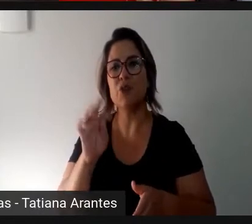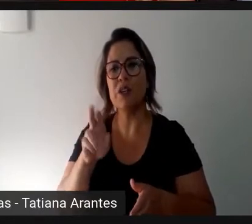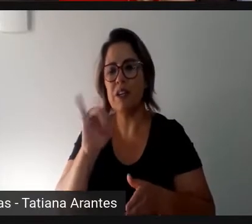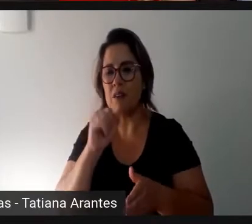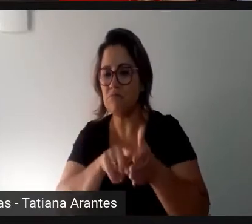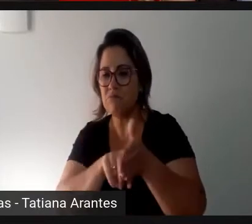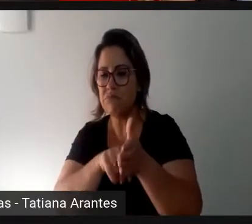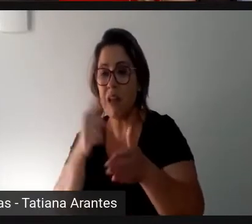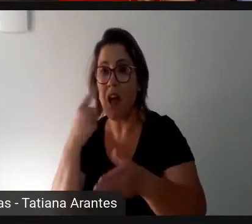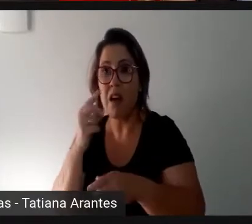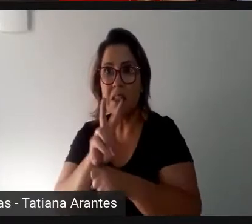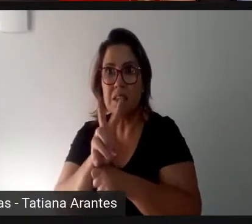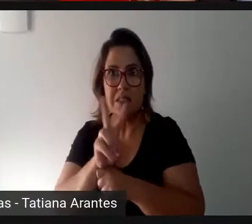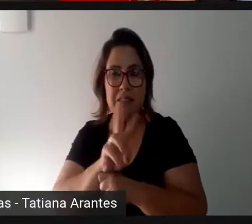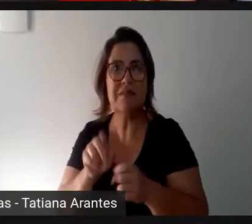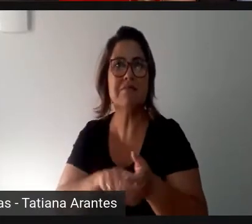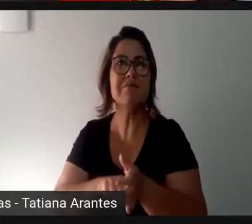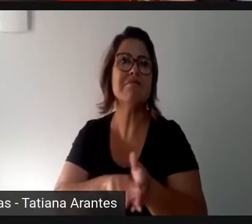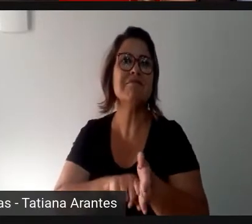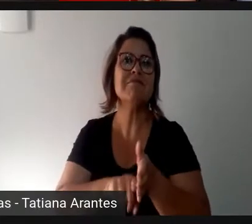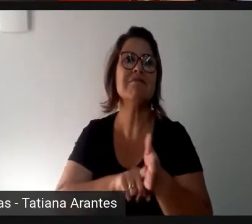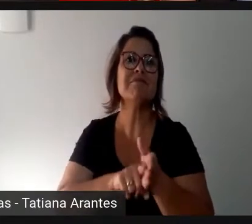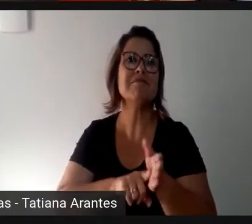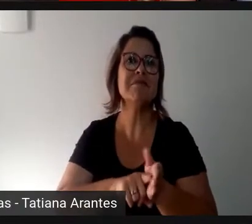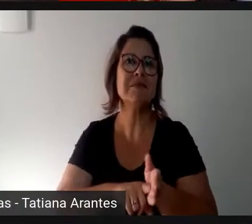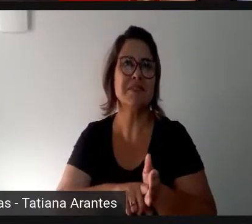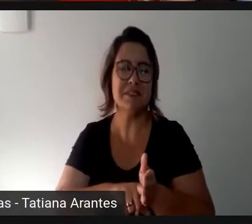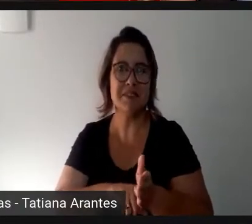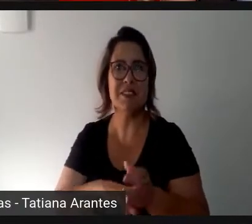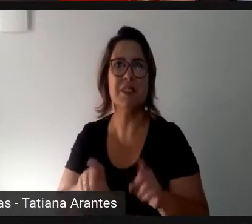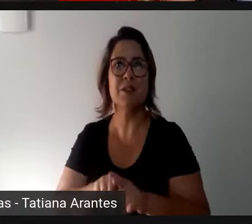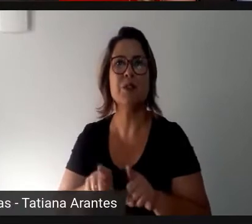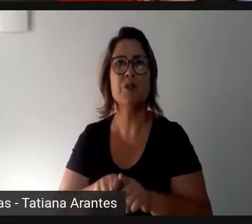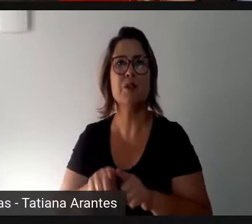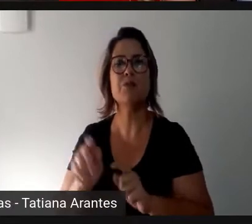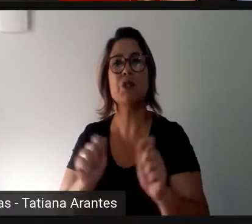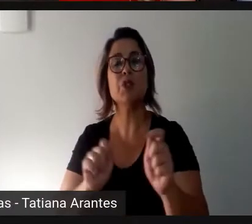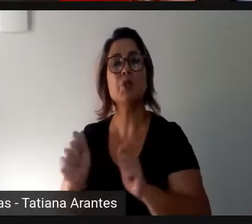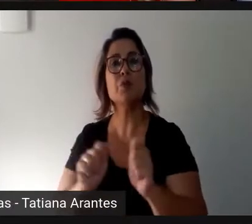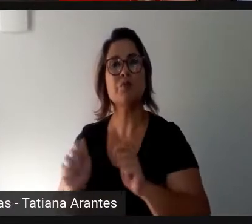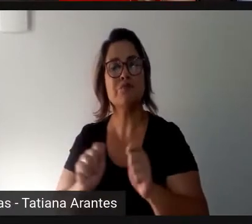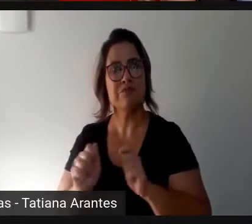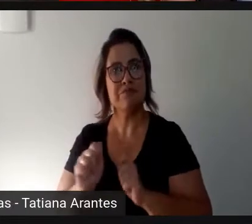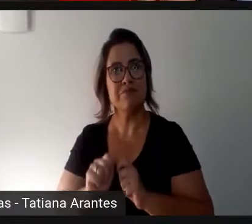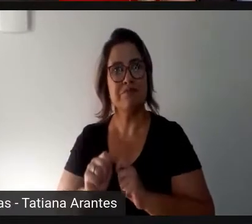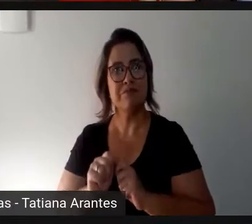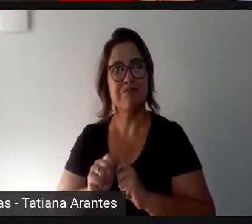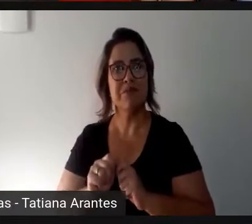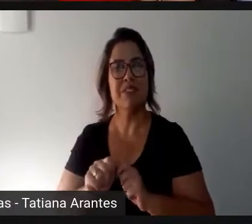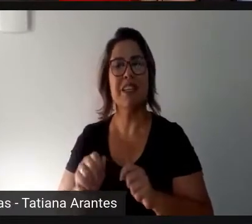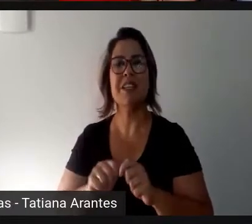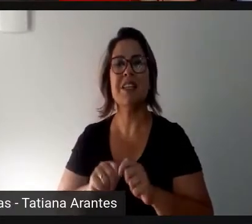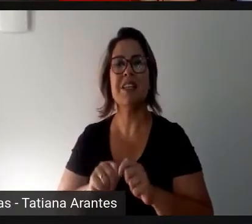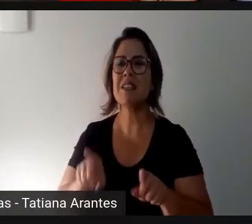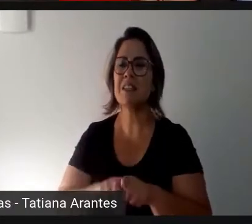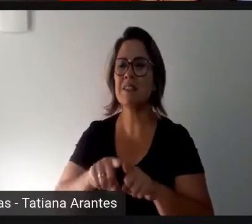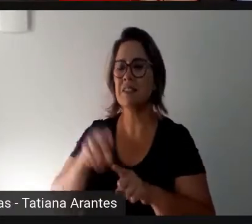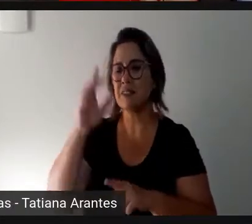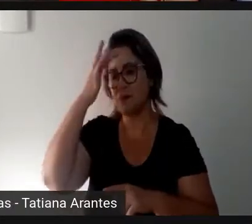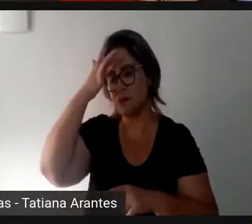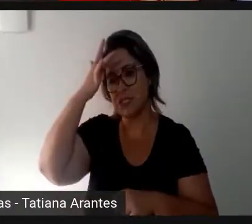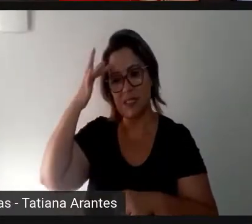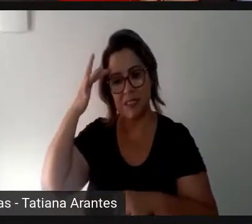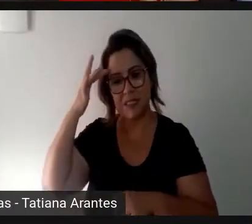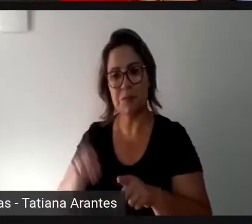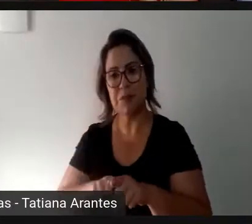todos mecanismos que vão levar a um alinhamento de condutas dos membros da organização tendentes a levar